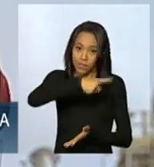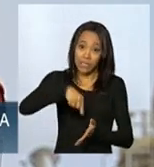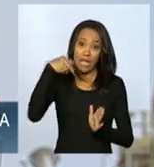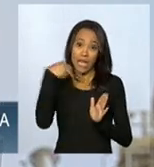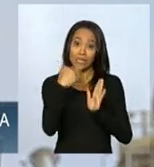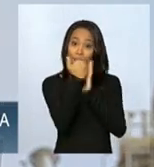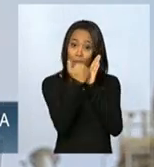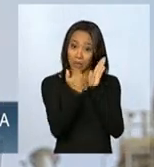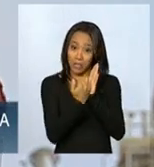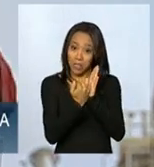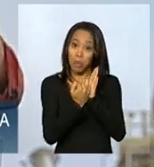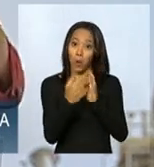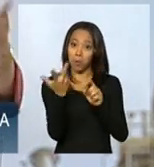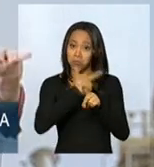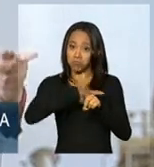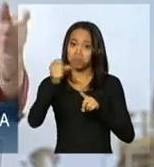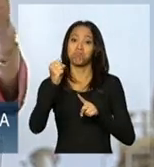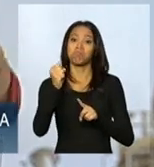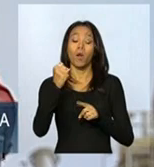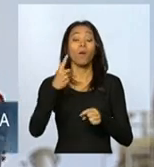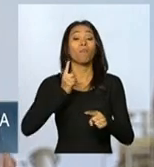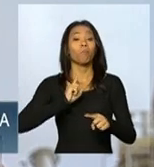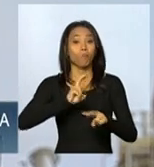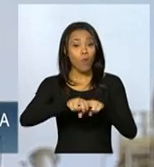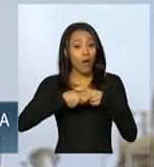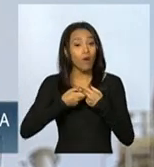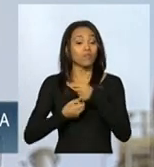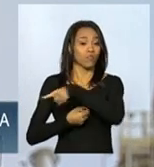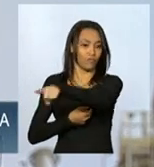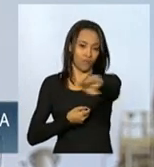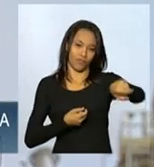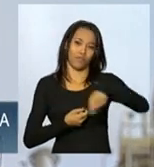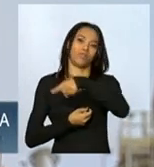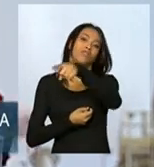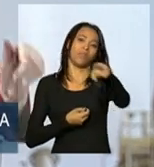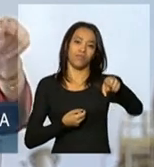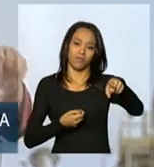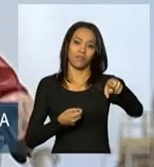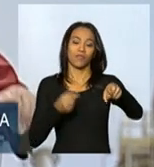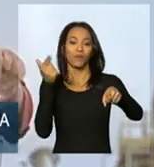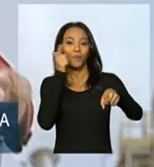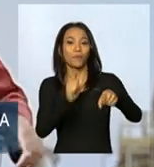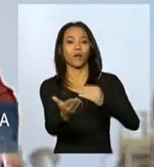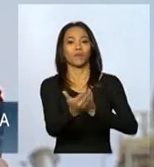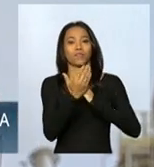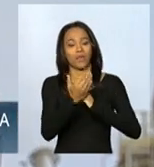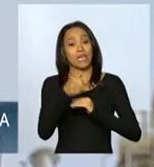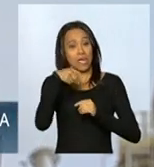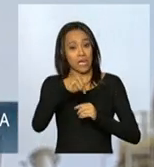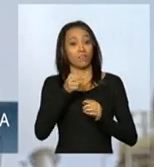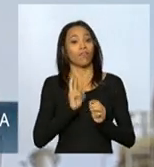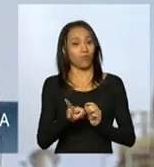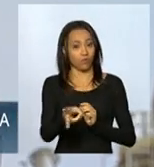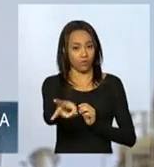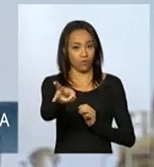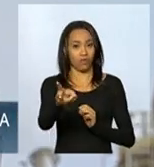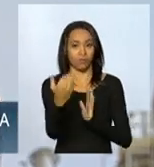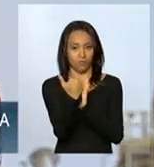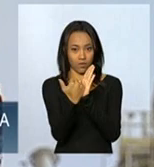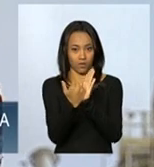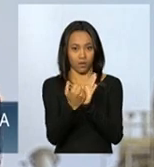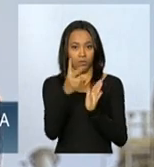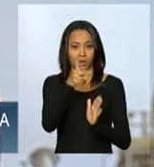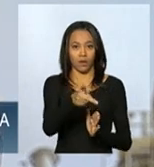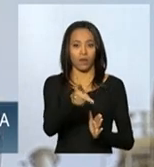programa vencedor, porque vocês fizeram dele um programa vencedor, e ele veio para ficar.